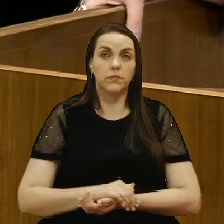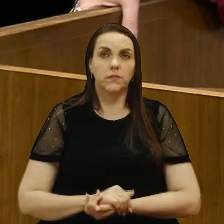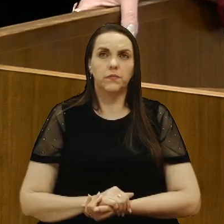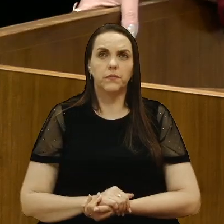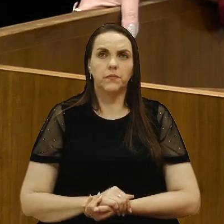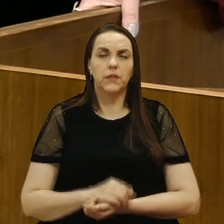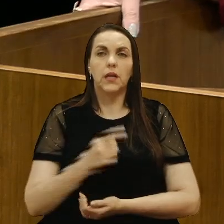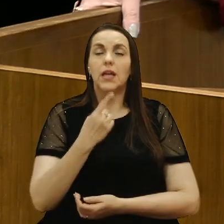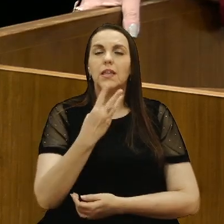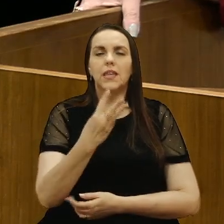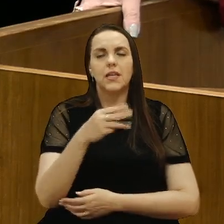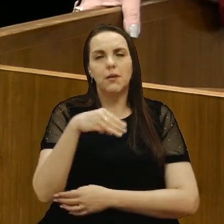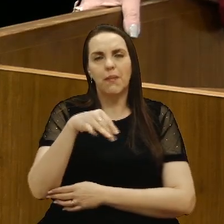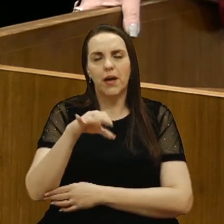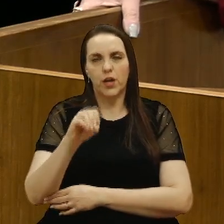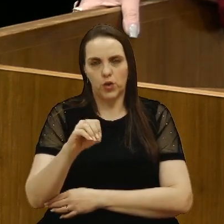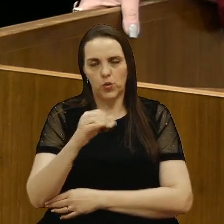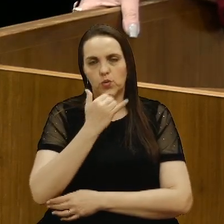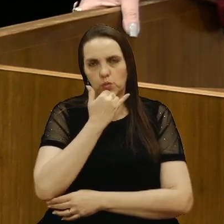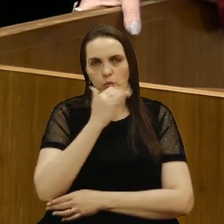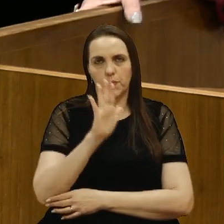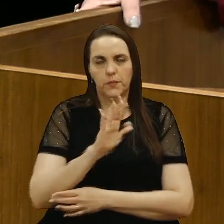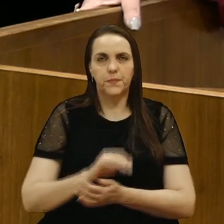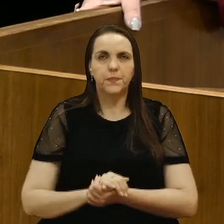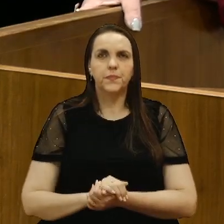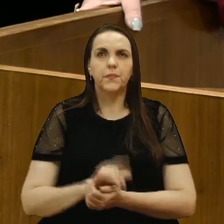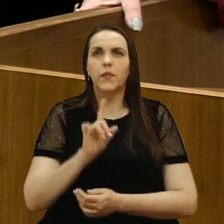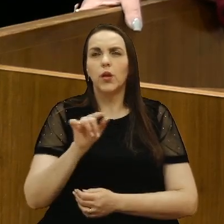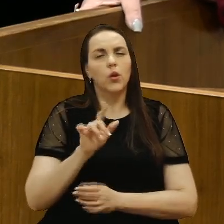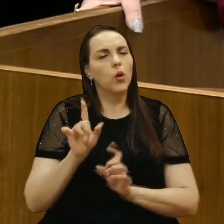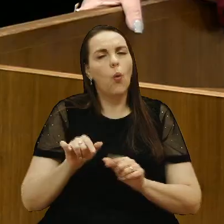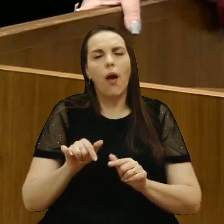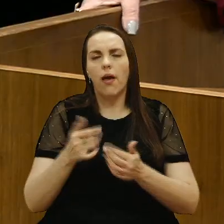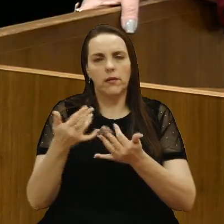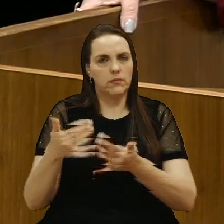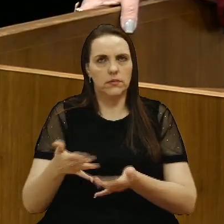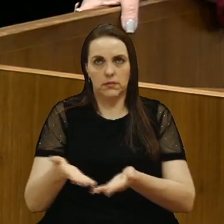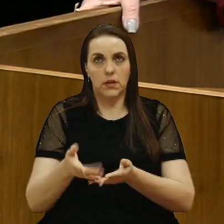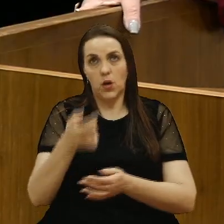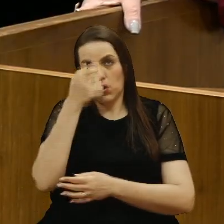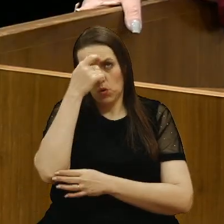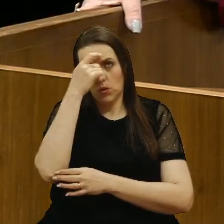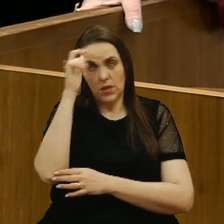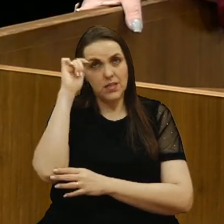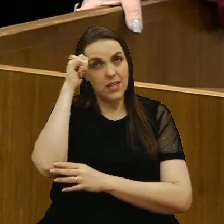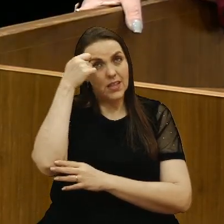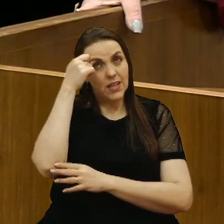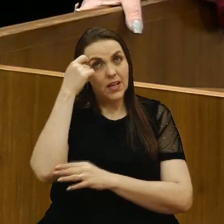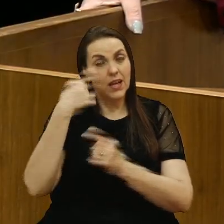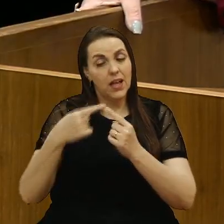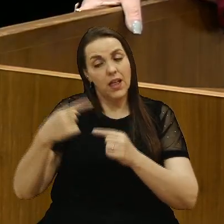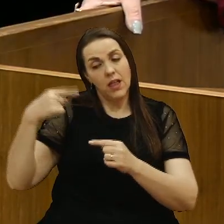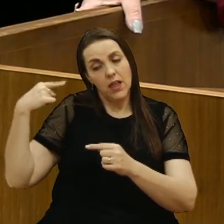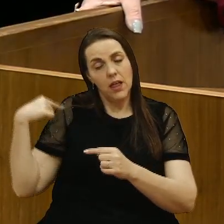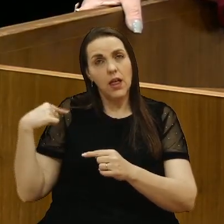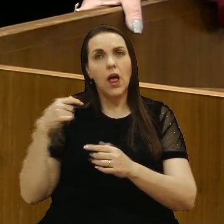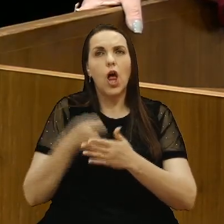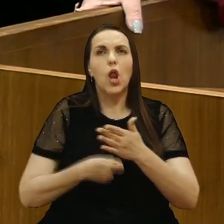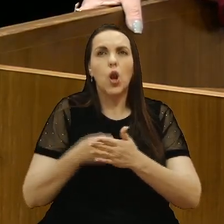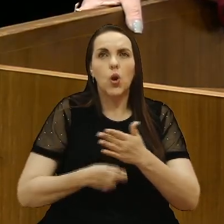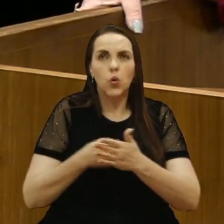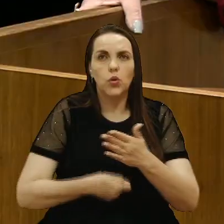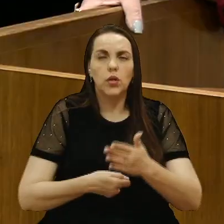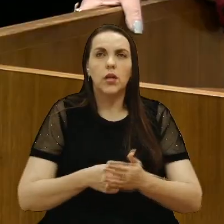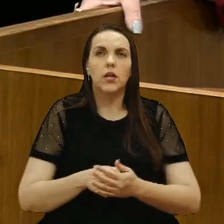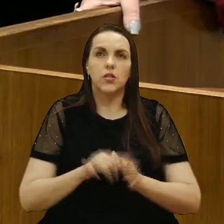de maio, desculpa, que não veio ao caso aqui, mas que a consciência negra remonta à luta de